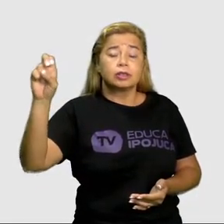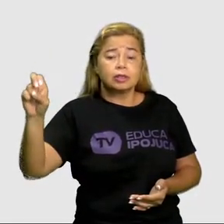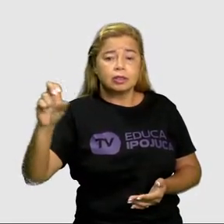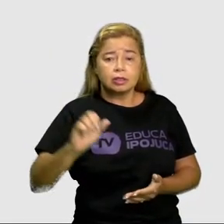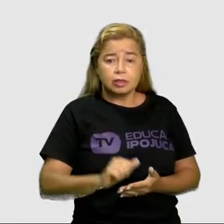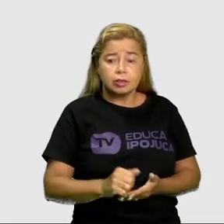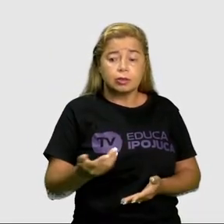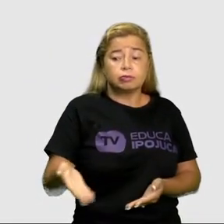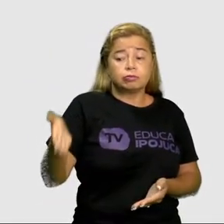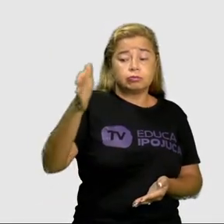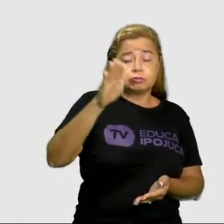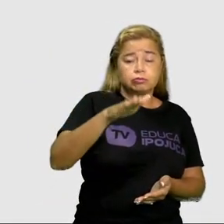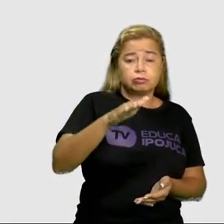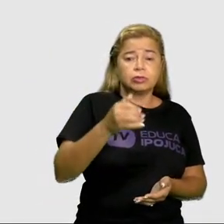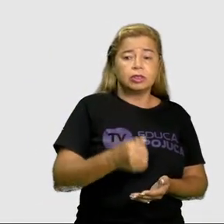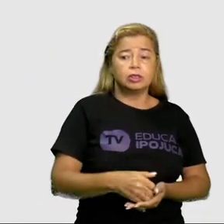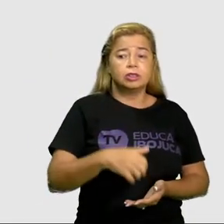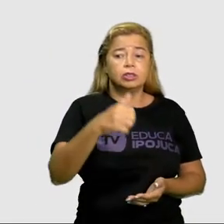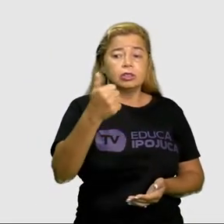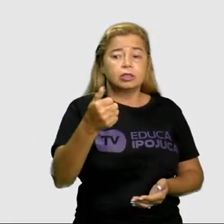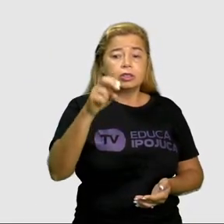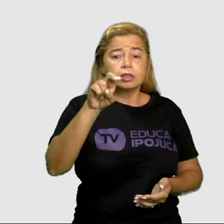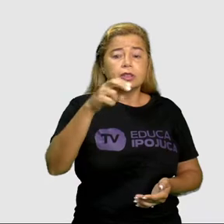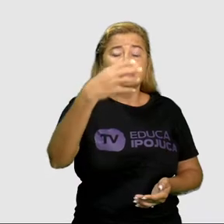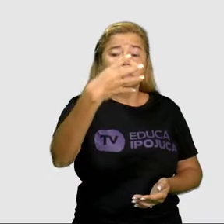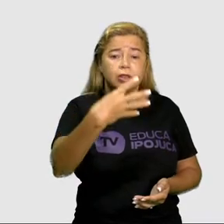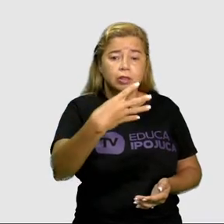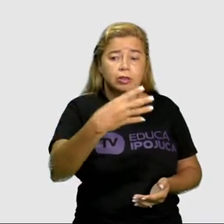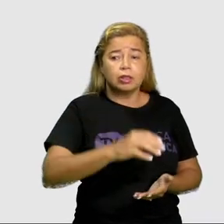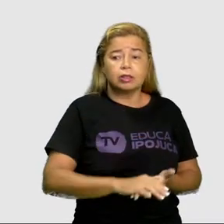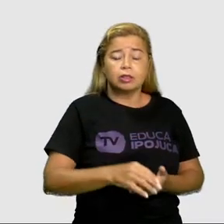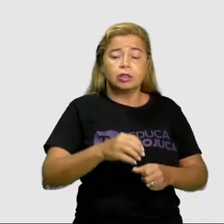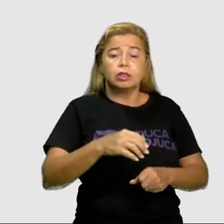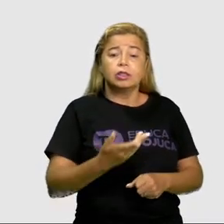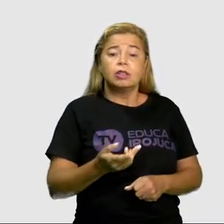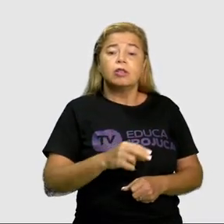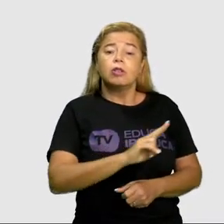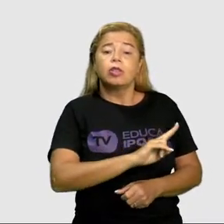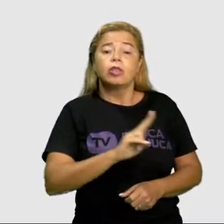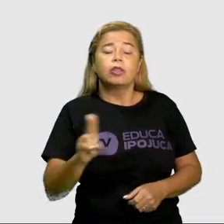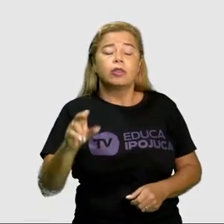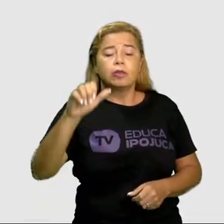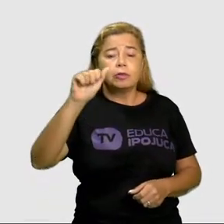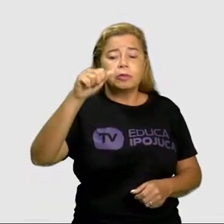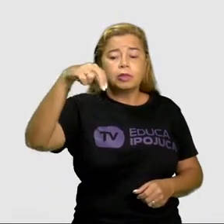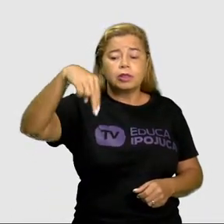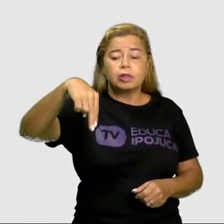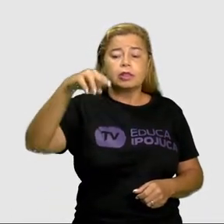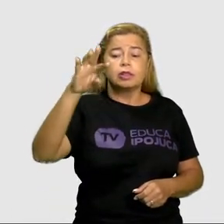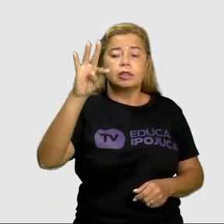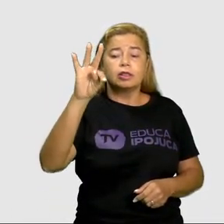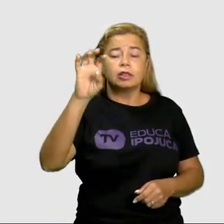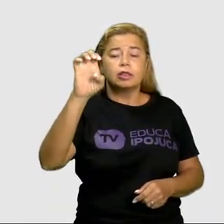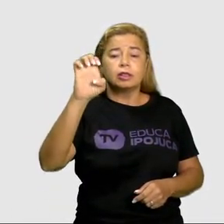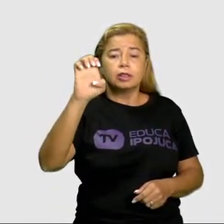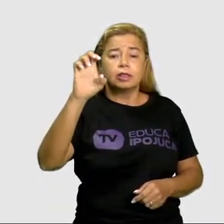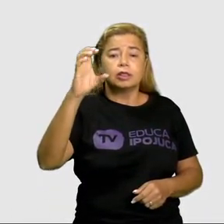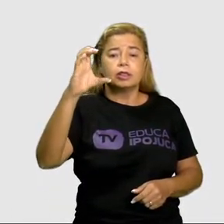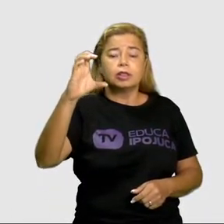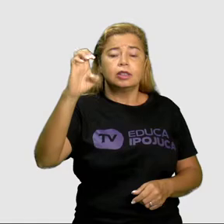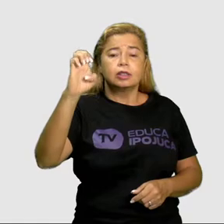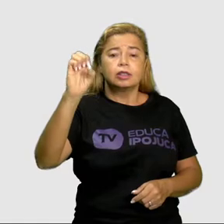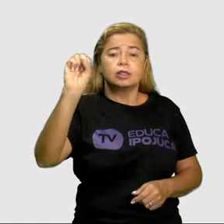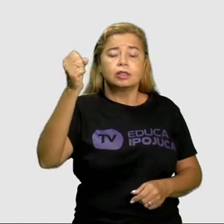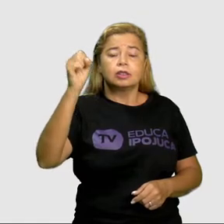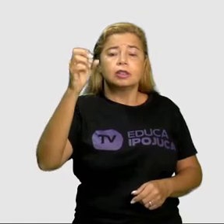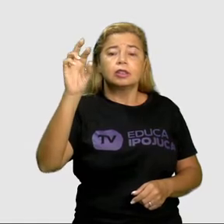154. Então, a gente chama o número que vem antes de antecessor. Antecessor, que vem antes. Por exemplo,